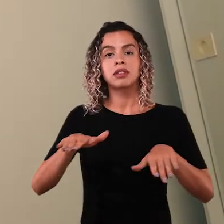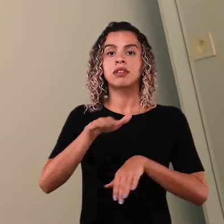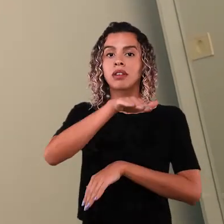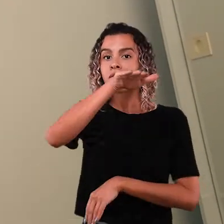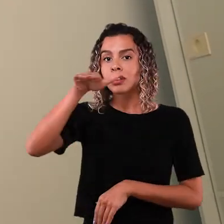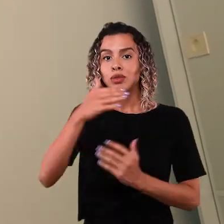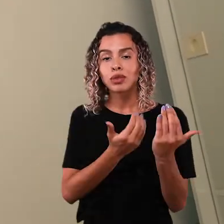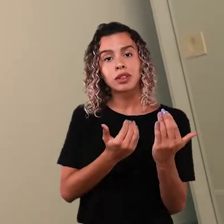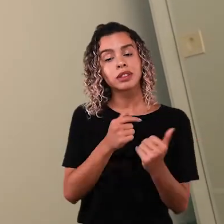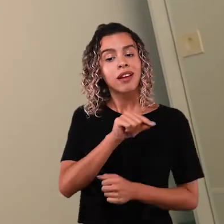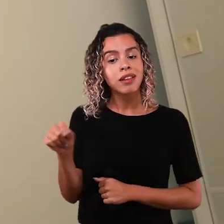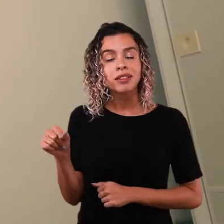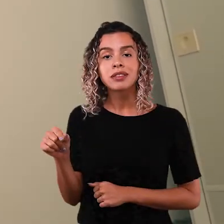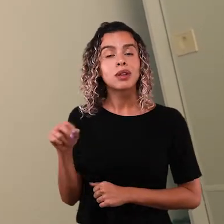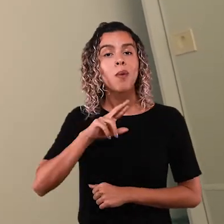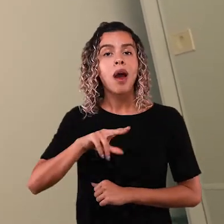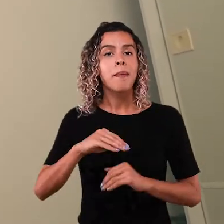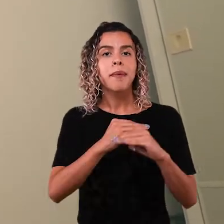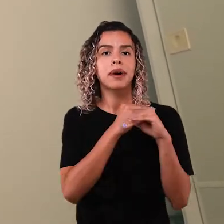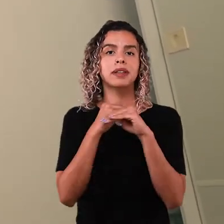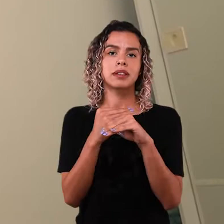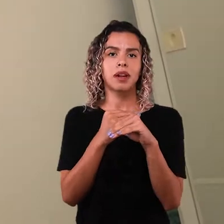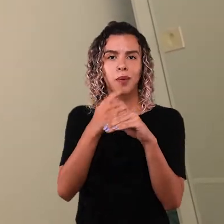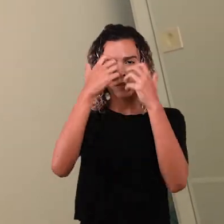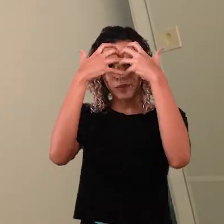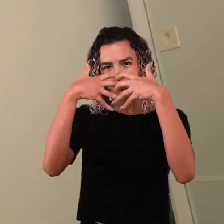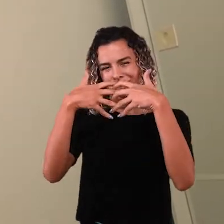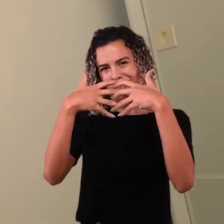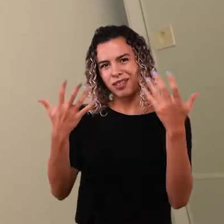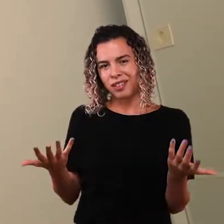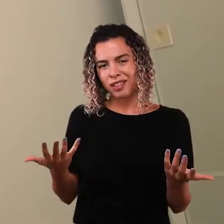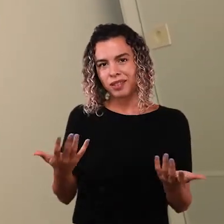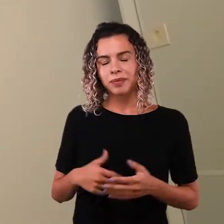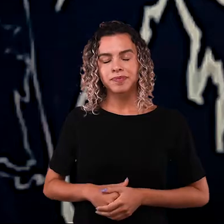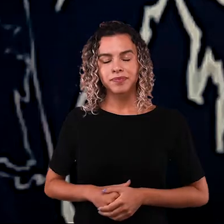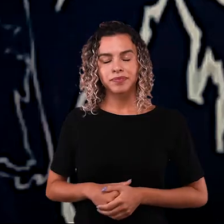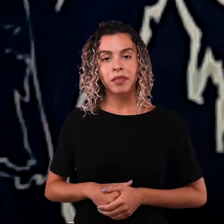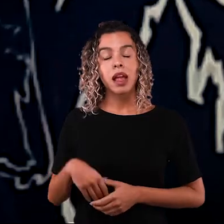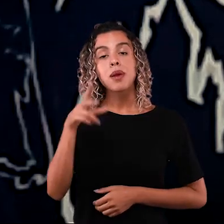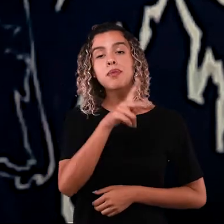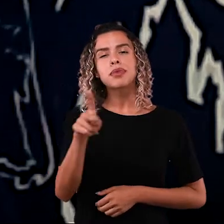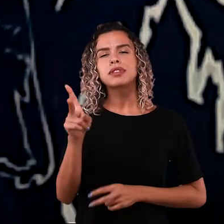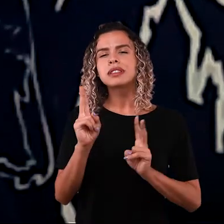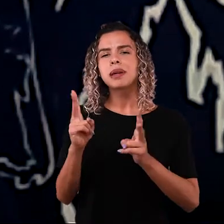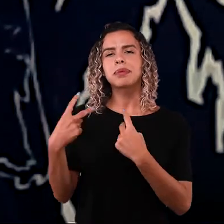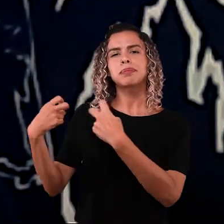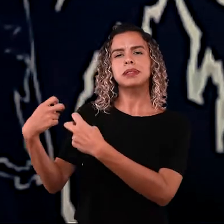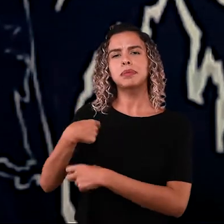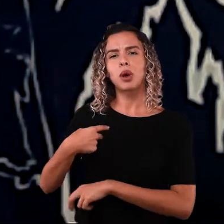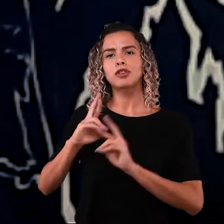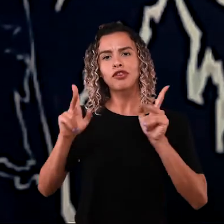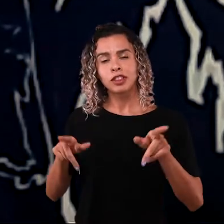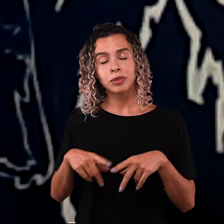e adolescentes que não se encaixem ali no quesito neurotípico da coisa. Lucas. As professoras sempre percebiam que eu